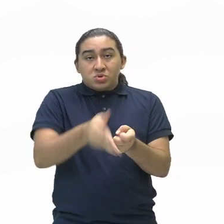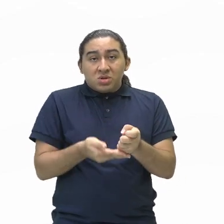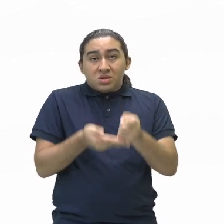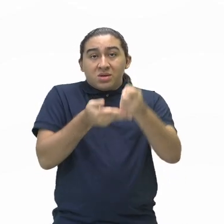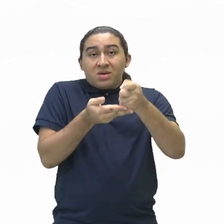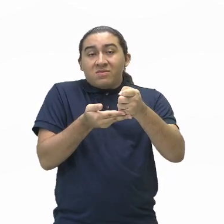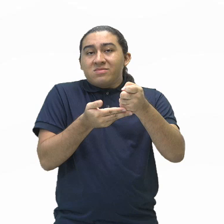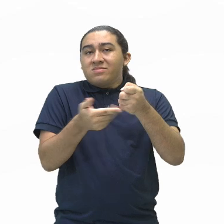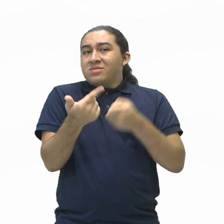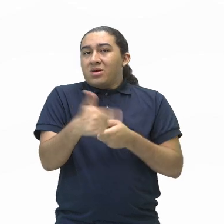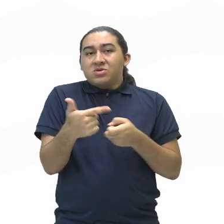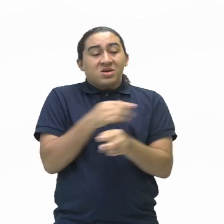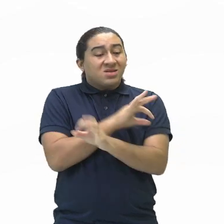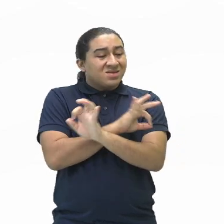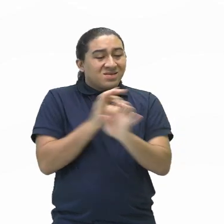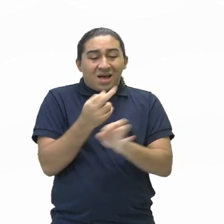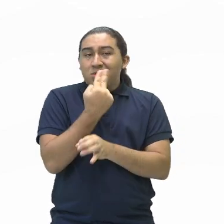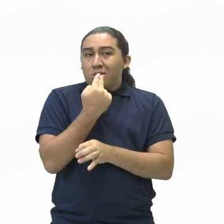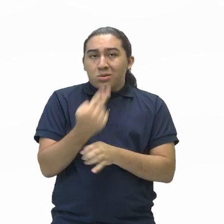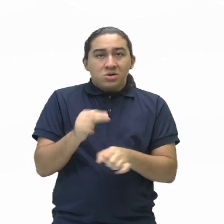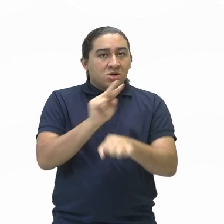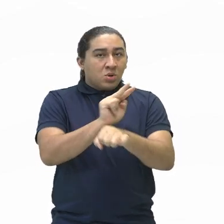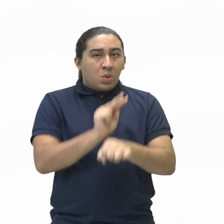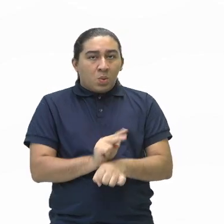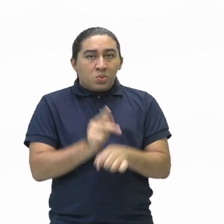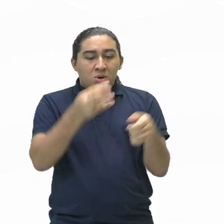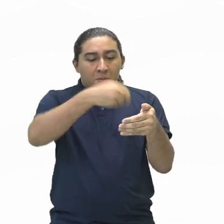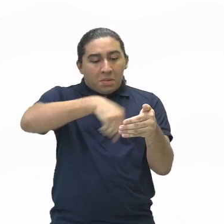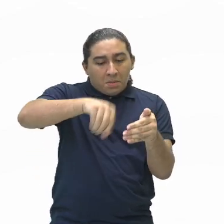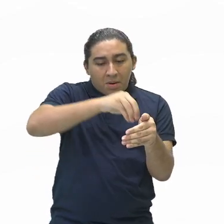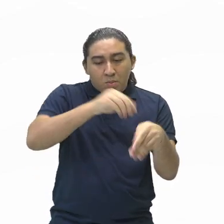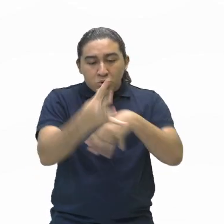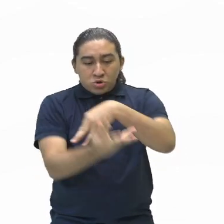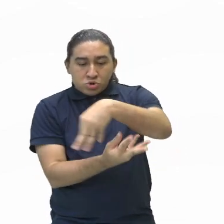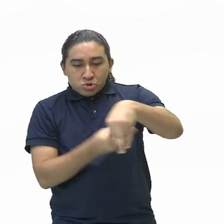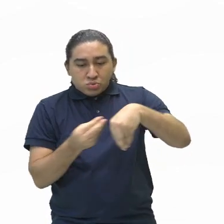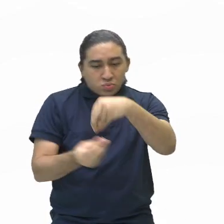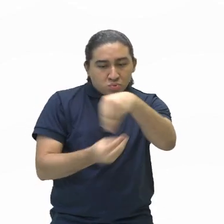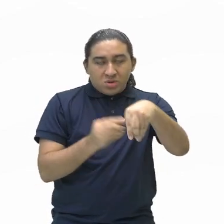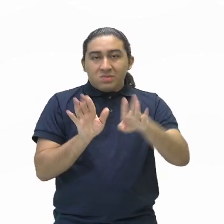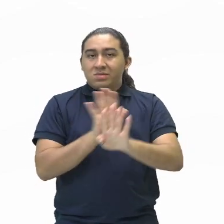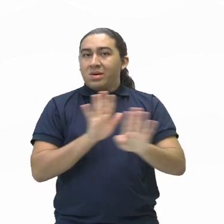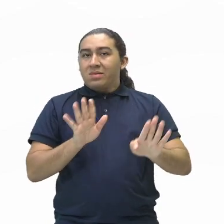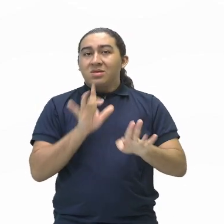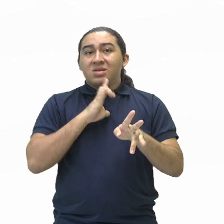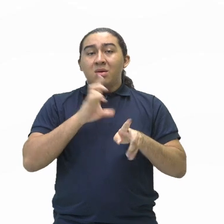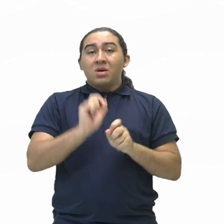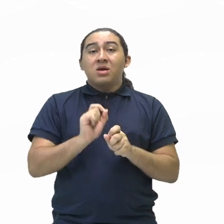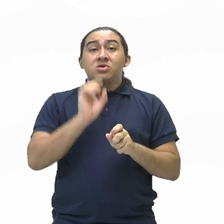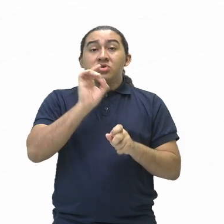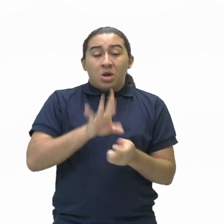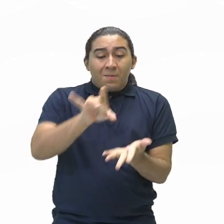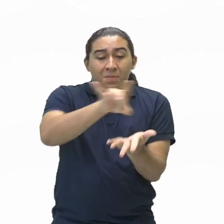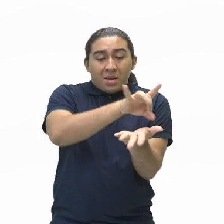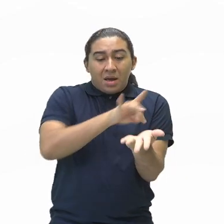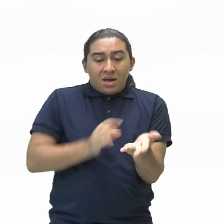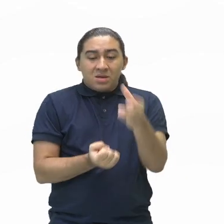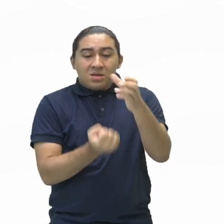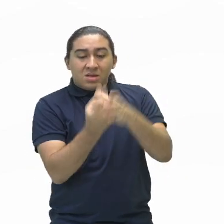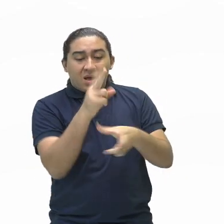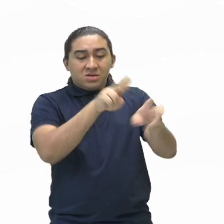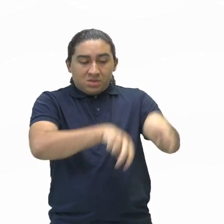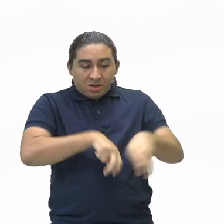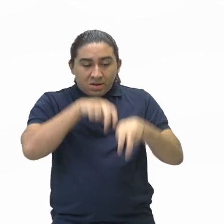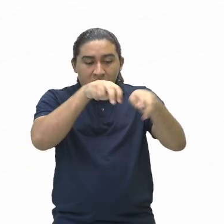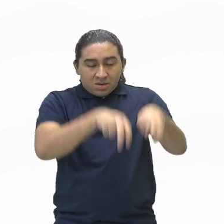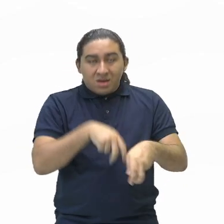sem nenhum nutriente sendo colocado nesse solo. O solo é explorado de maneira